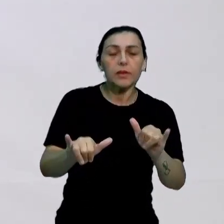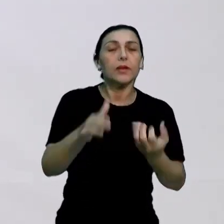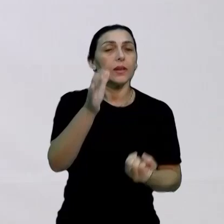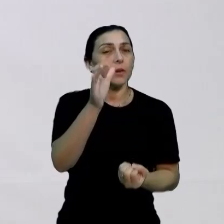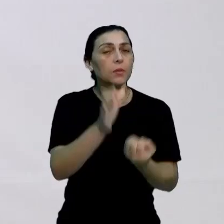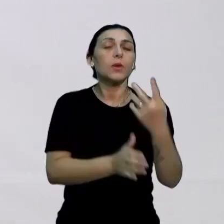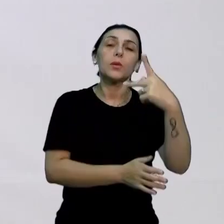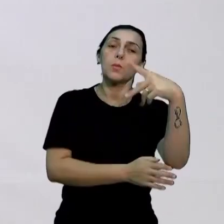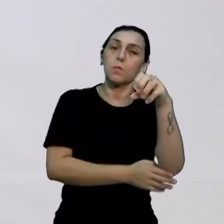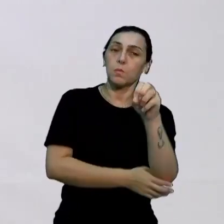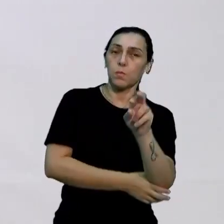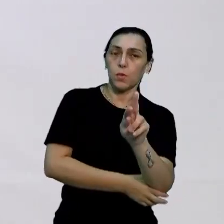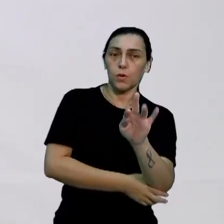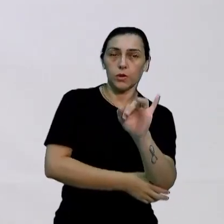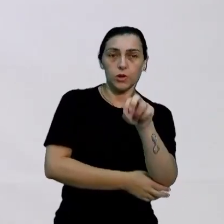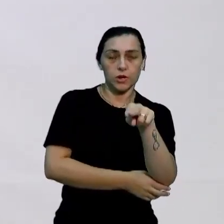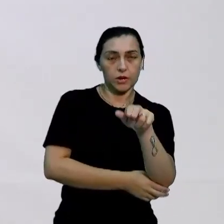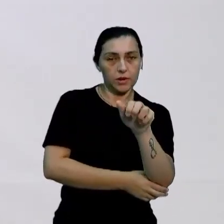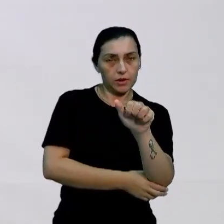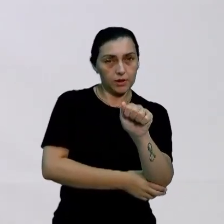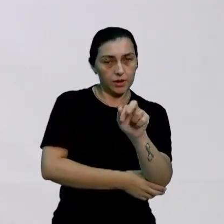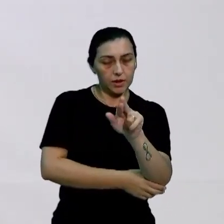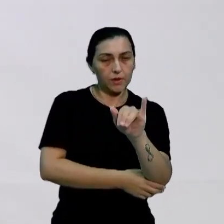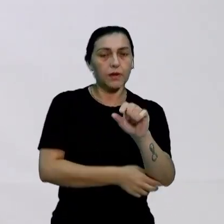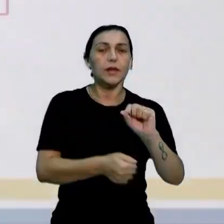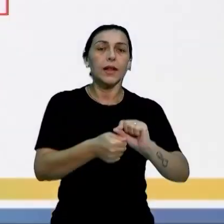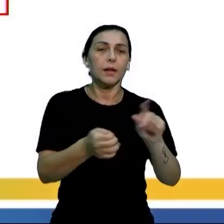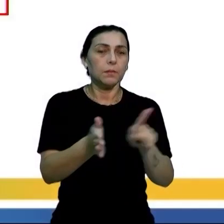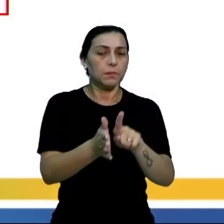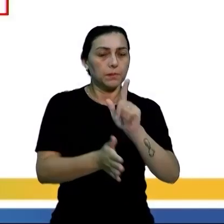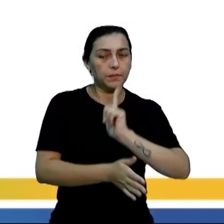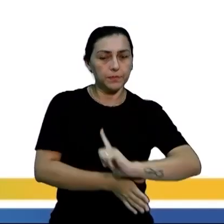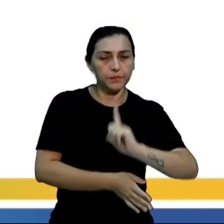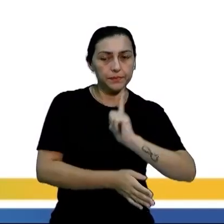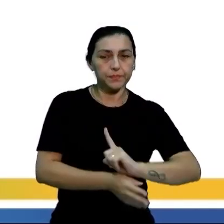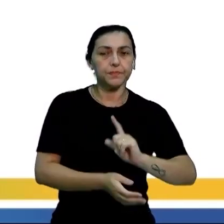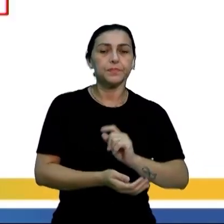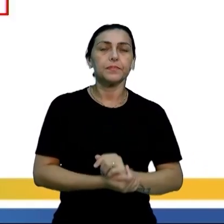de Portinari não, vai trazer mais um deleite literário mesmo.